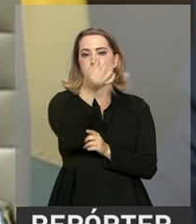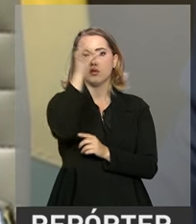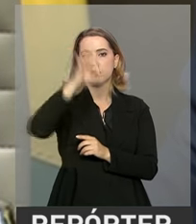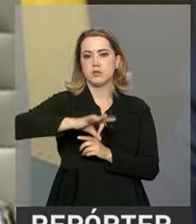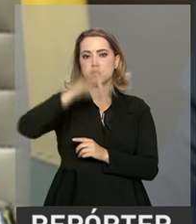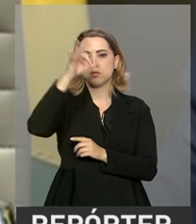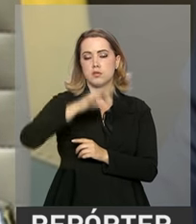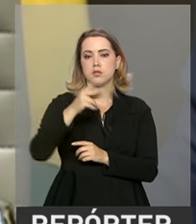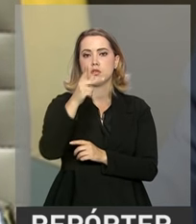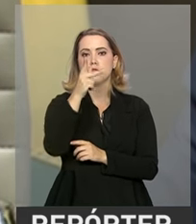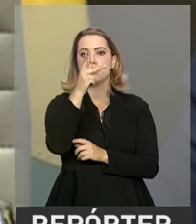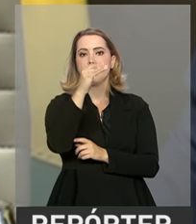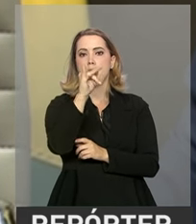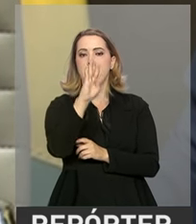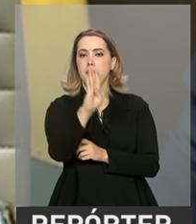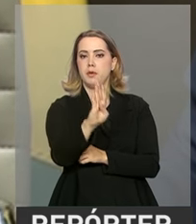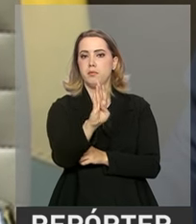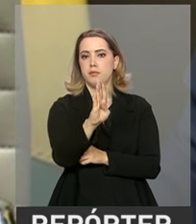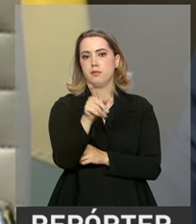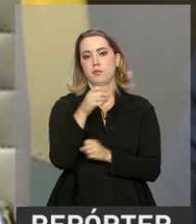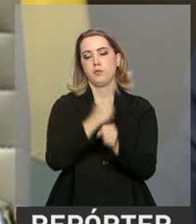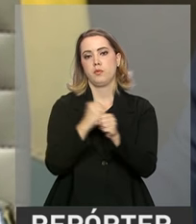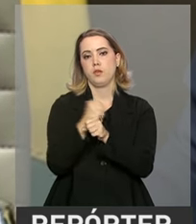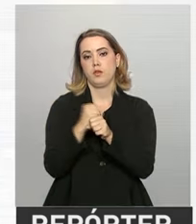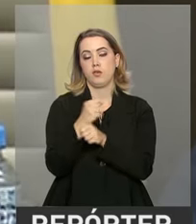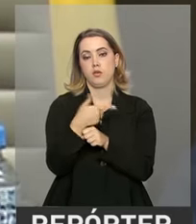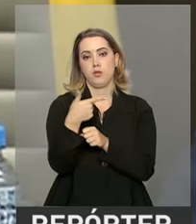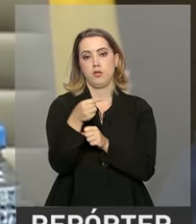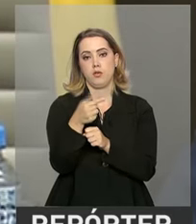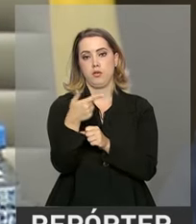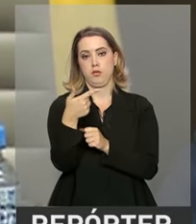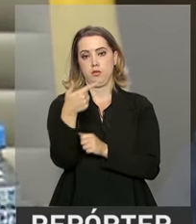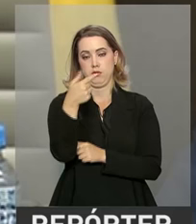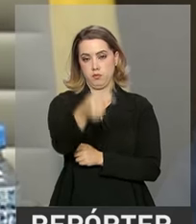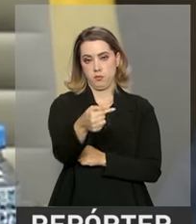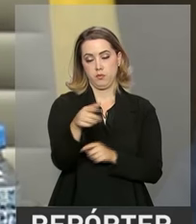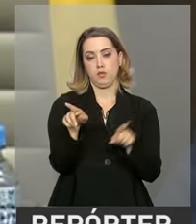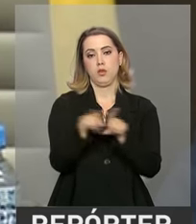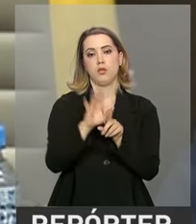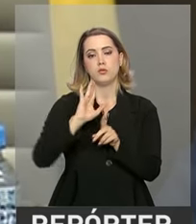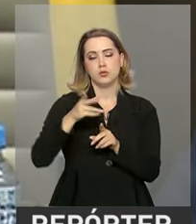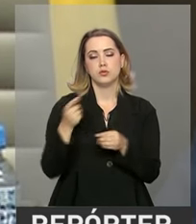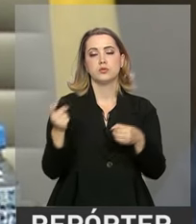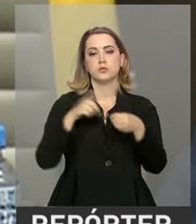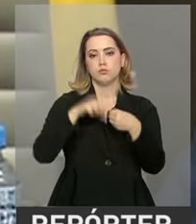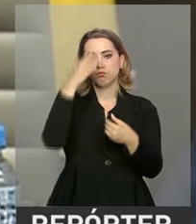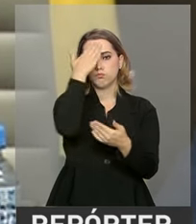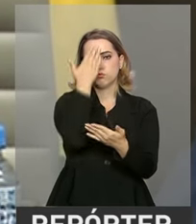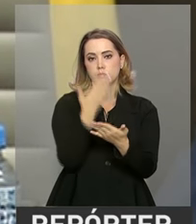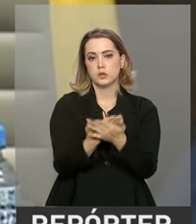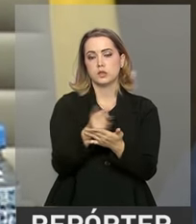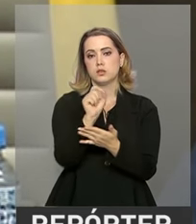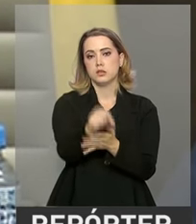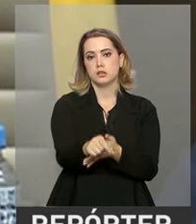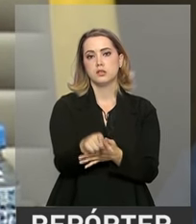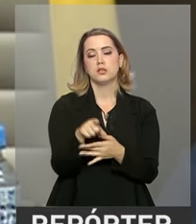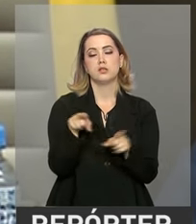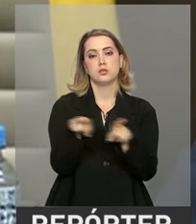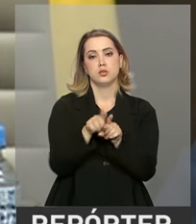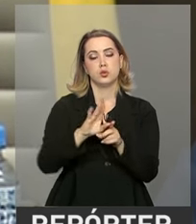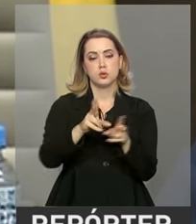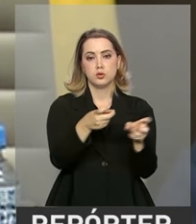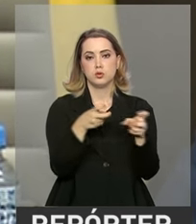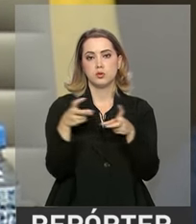1,6% para o PIB no ano 2017. Já existe claramente a recuperação da confiança, já existe